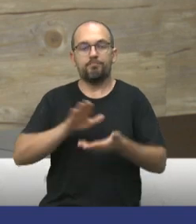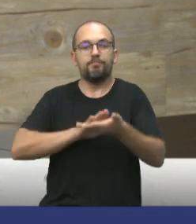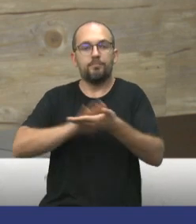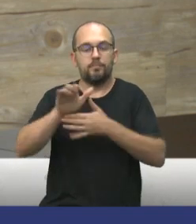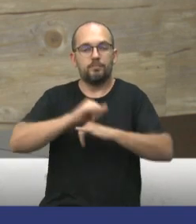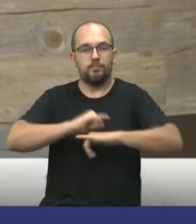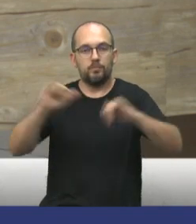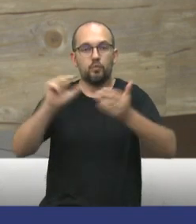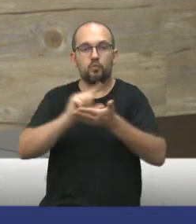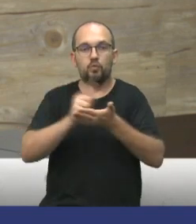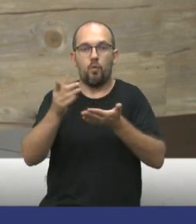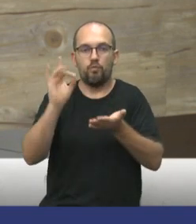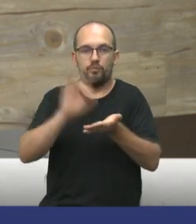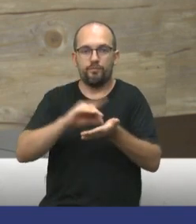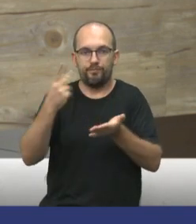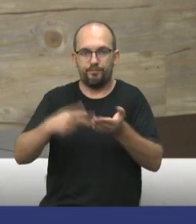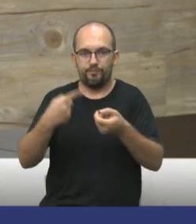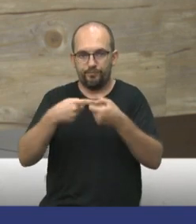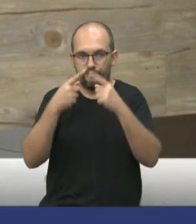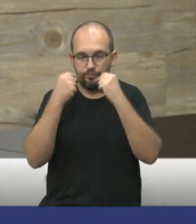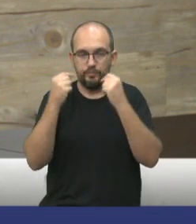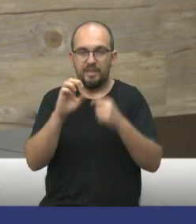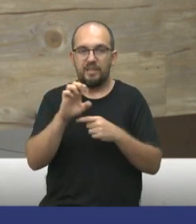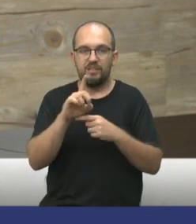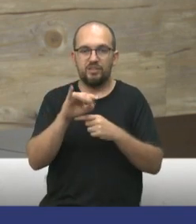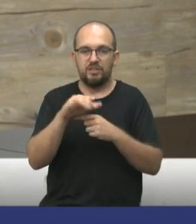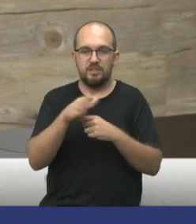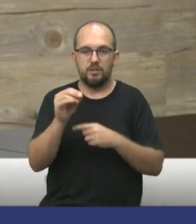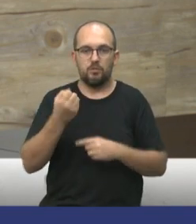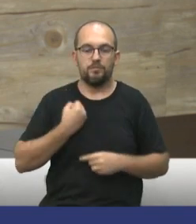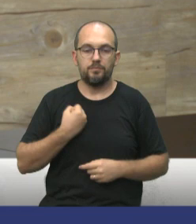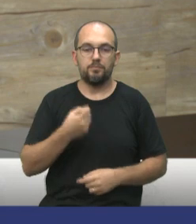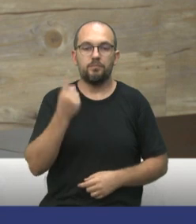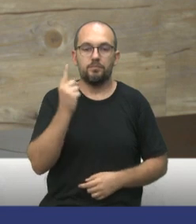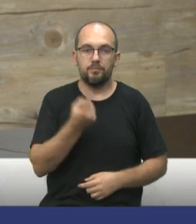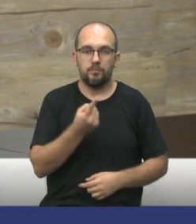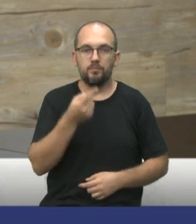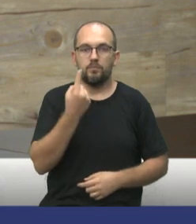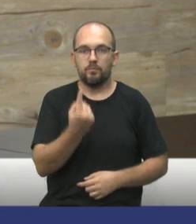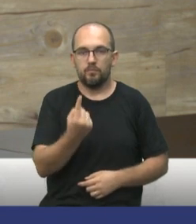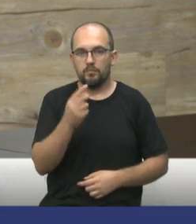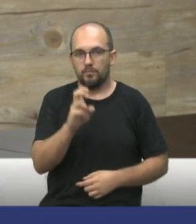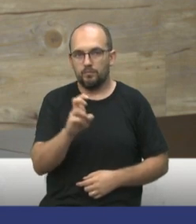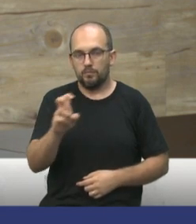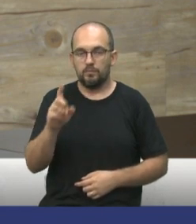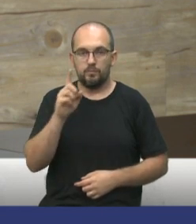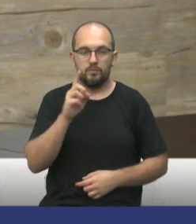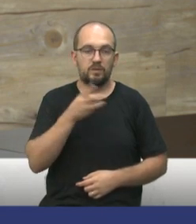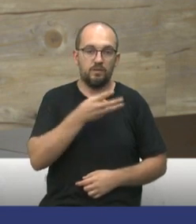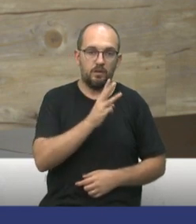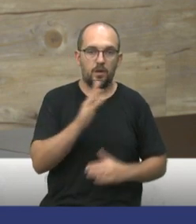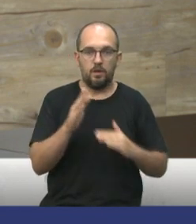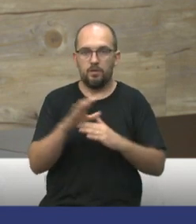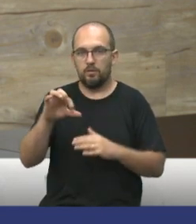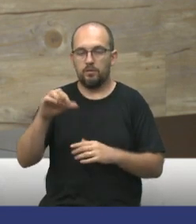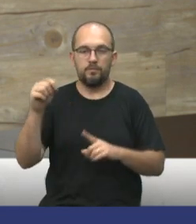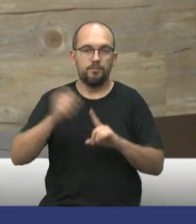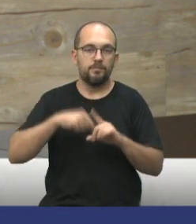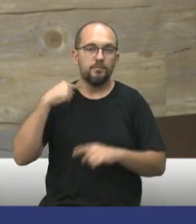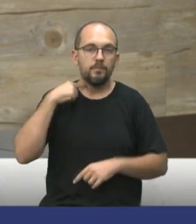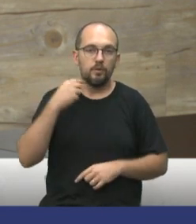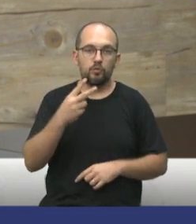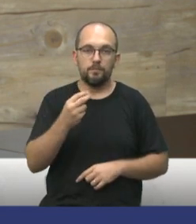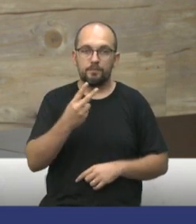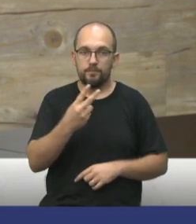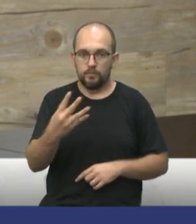Jornal Oficial do Município, edição número 1155, de 3 a 9 de maio de 2024, e